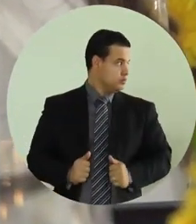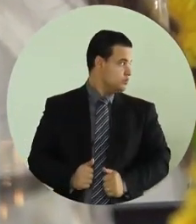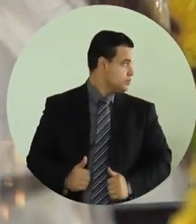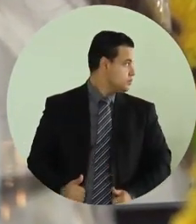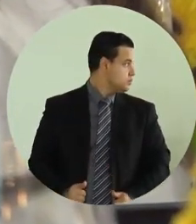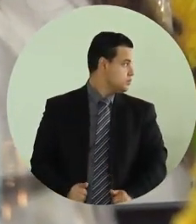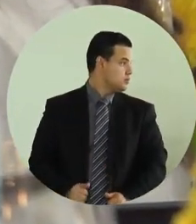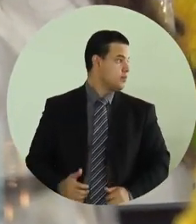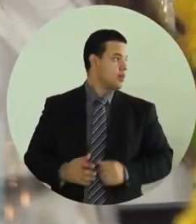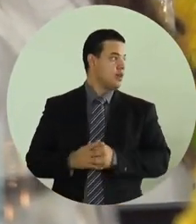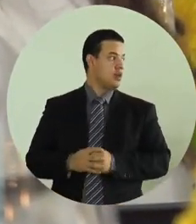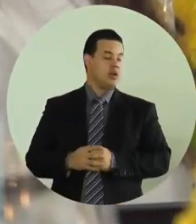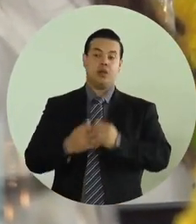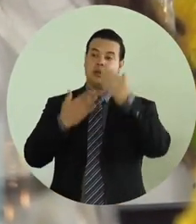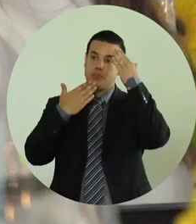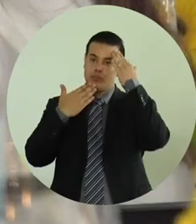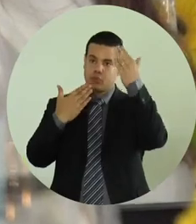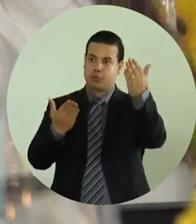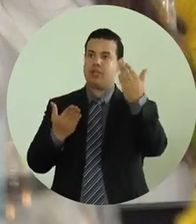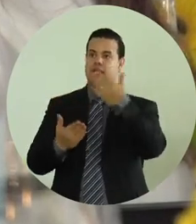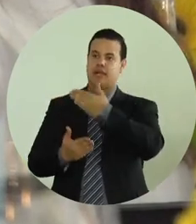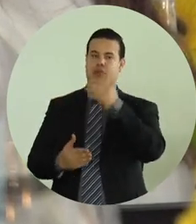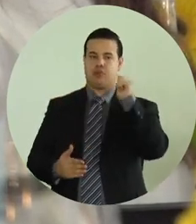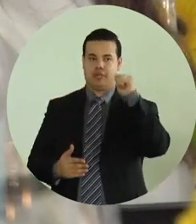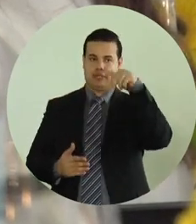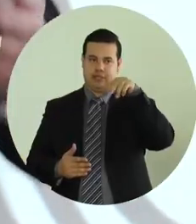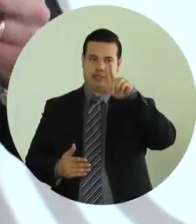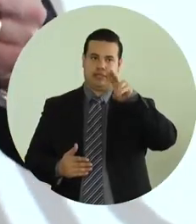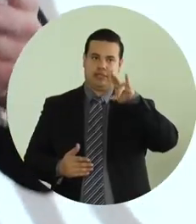Muito obrigado, a senhora Andréa.